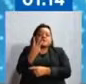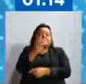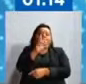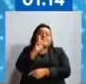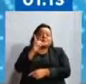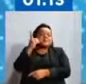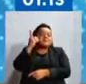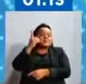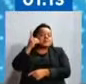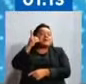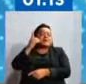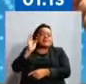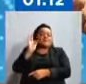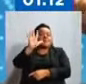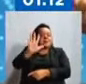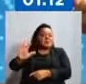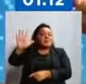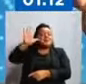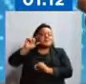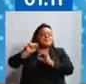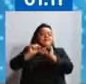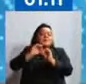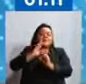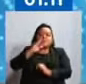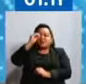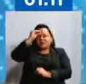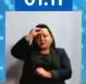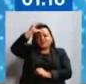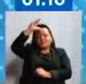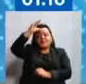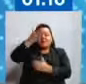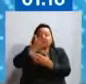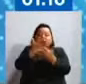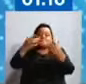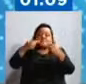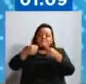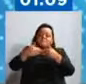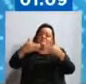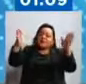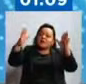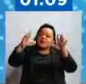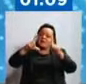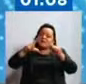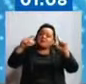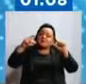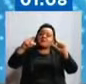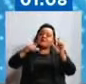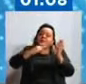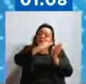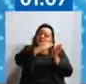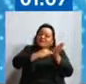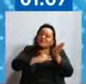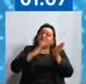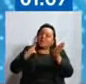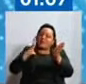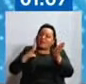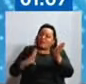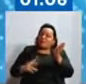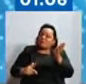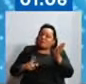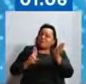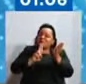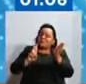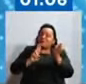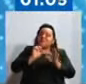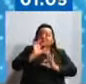conhecimento, portas abertas em Brasília, ficha limpa. Essas condições, dar a mim, as